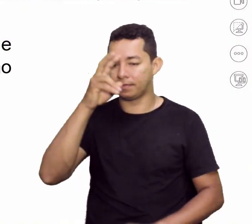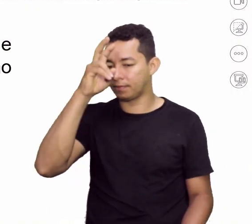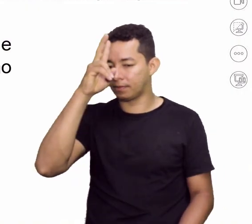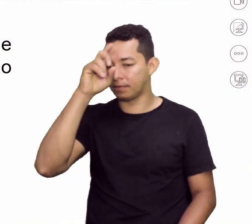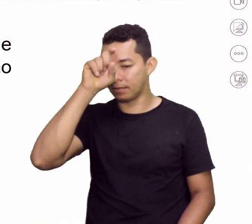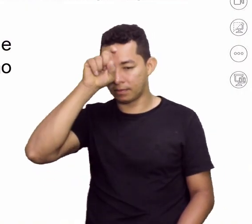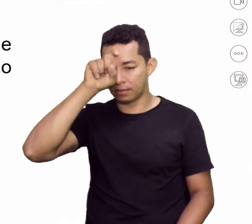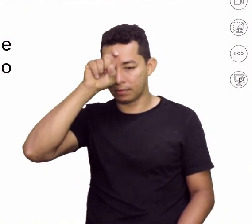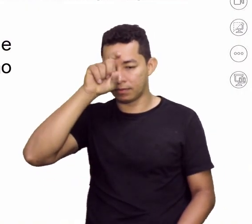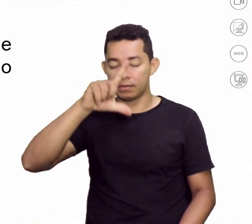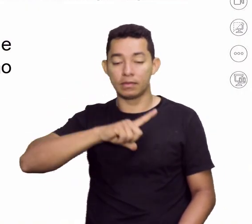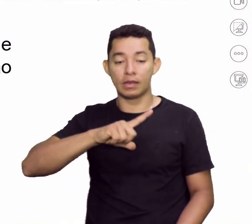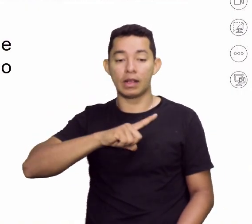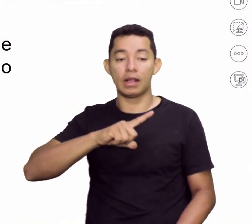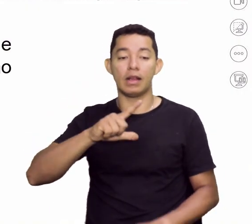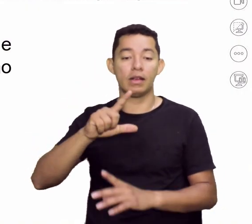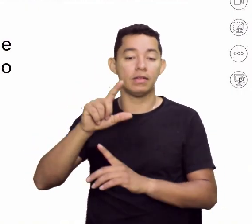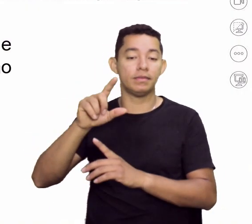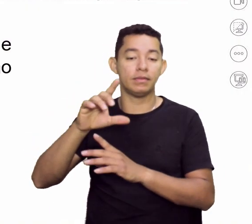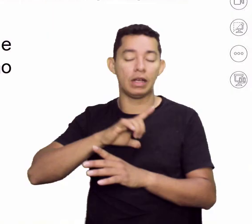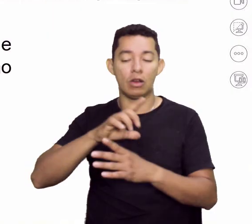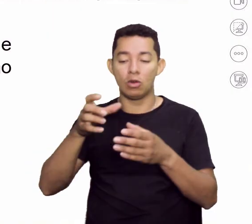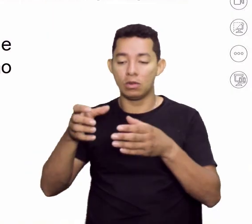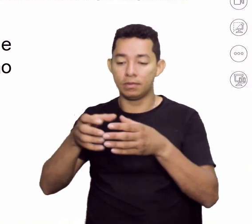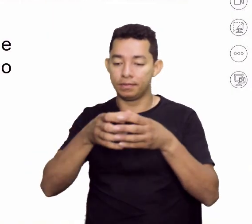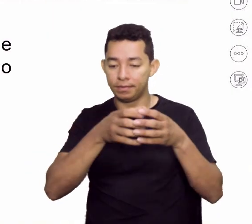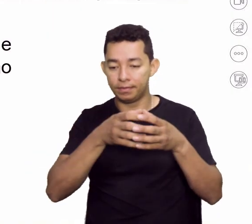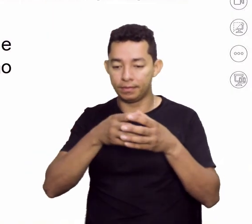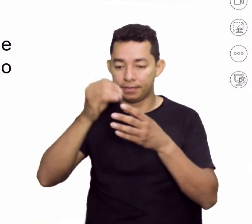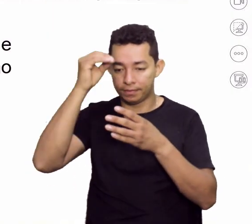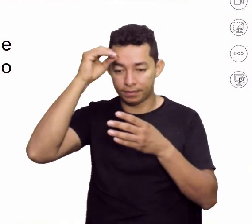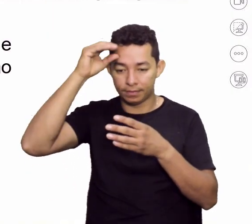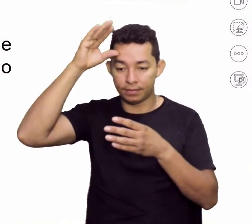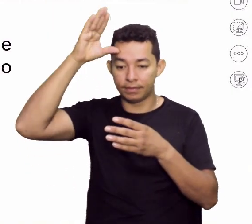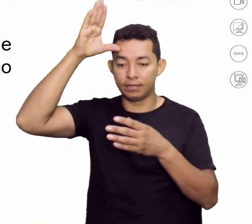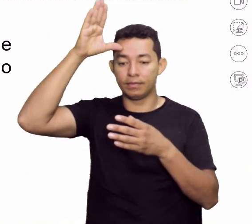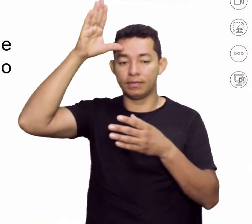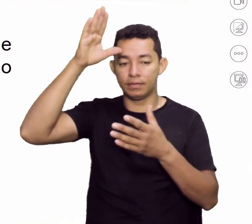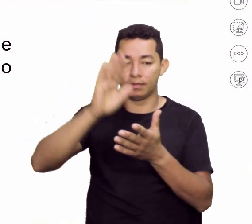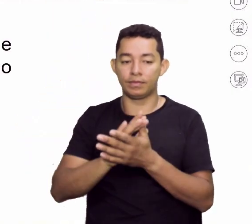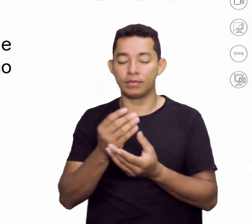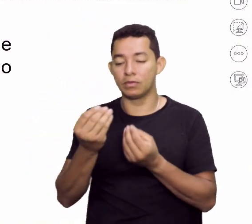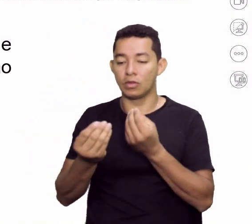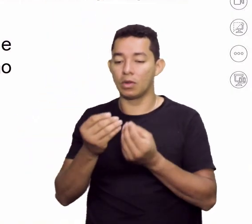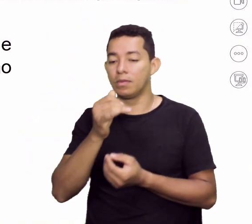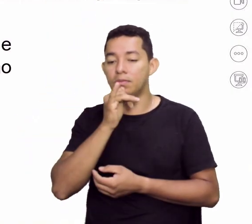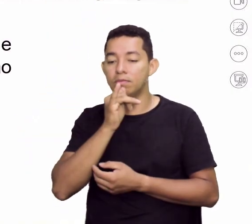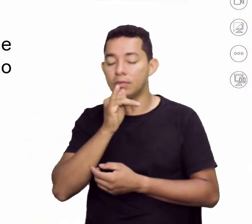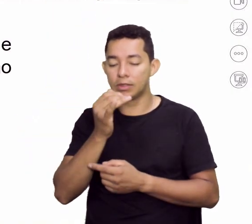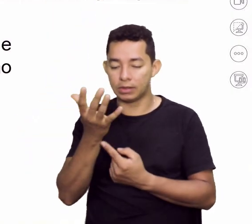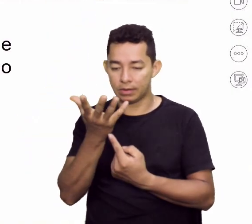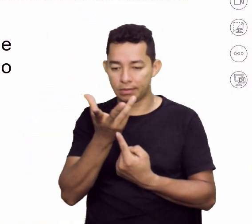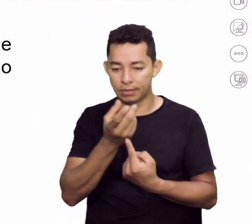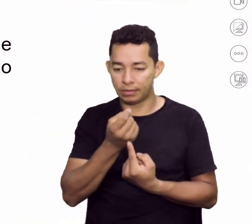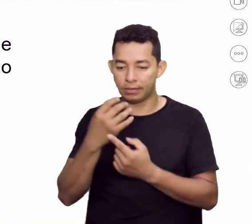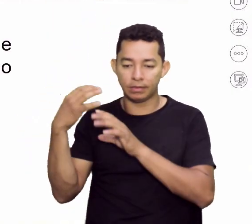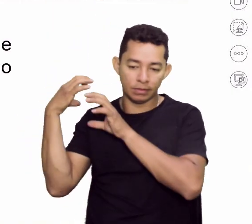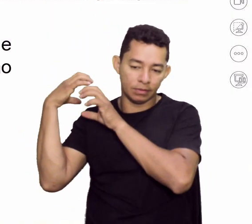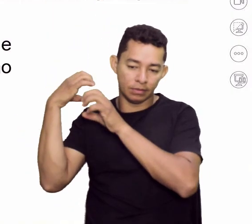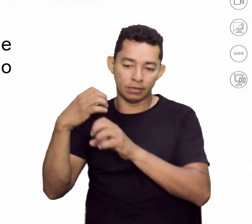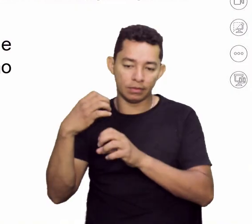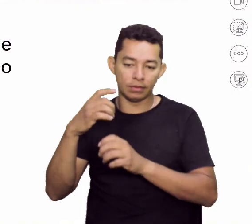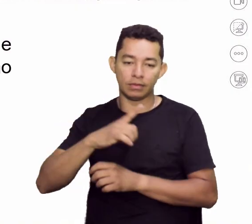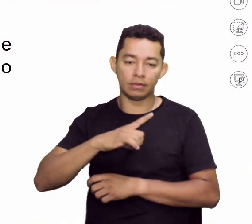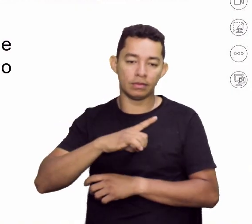de saberes, como a arte e a arquitetura, que compõem um cenário de